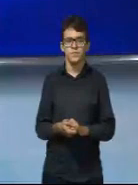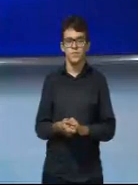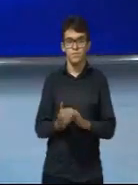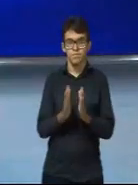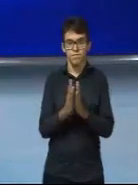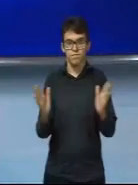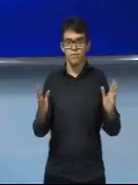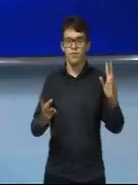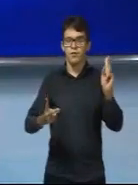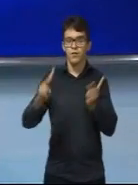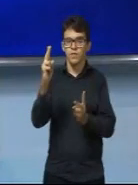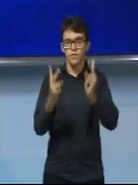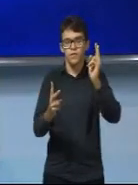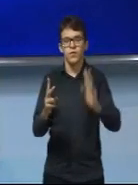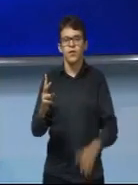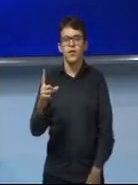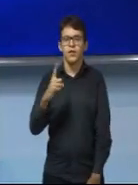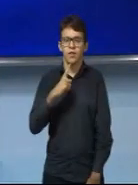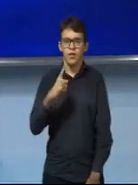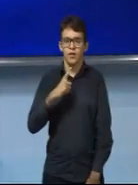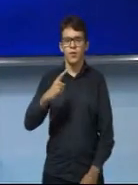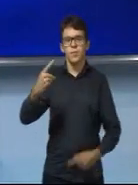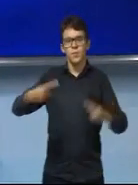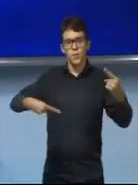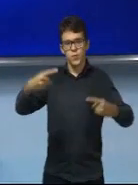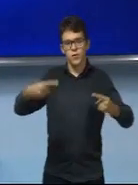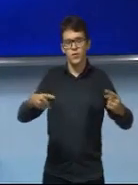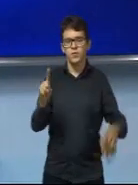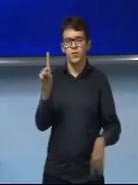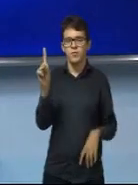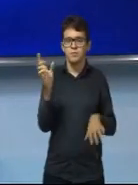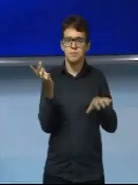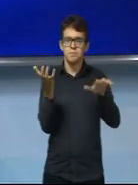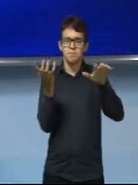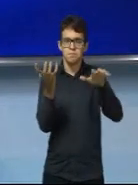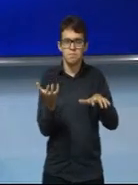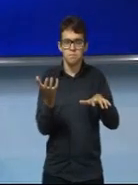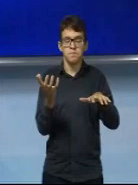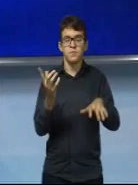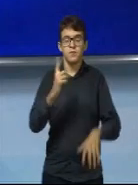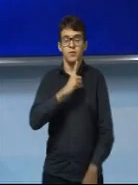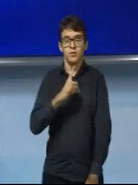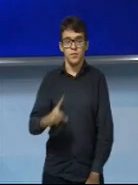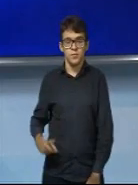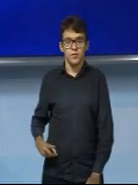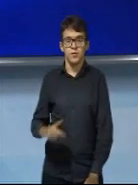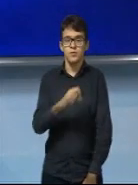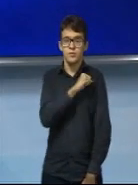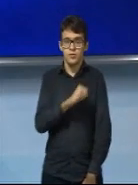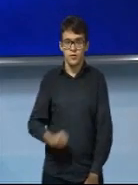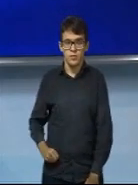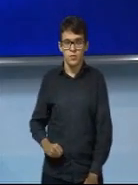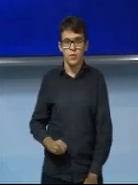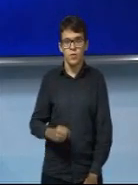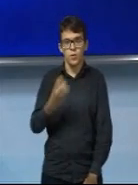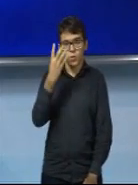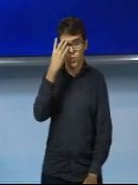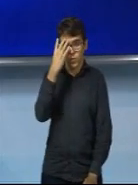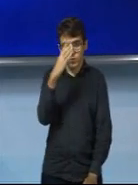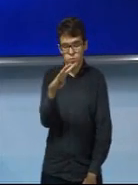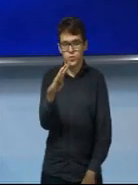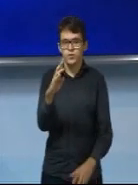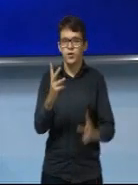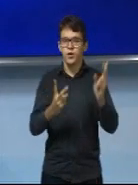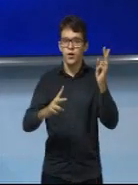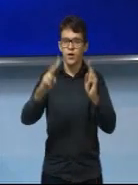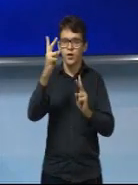período de carnaval foi de intensa movimentação política por parte do Palácio do Planalto. Deputados e senadores, durante os 4 dias, foram chamados